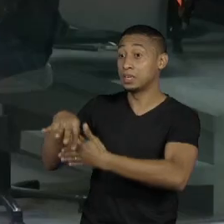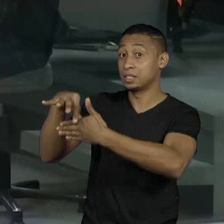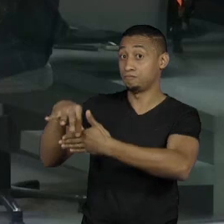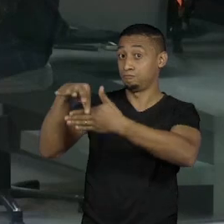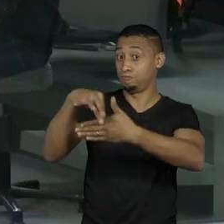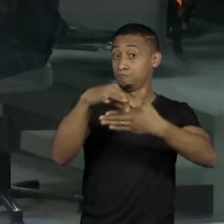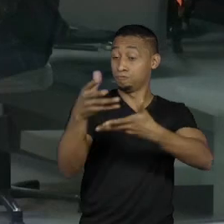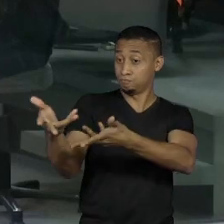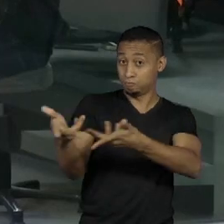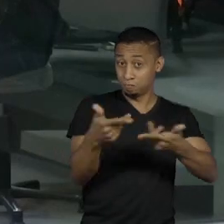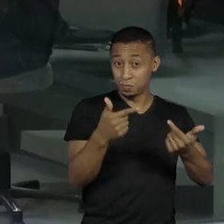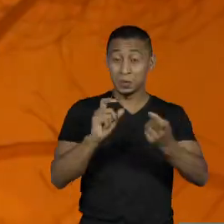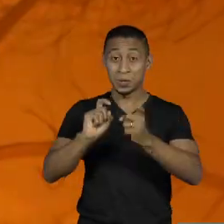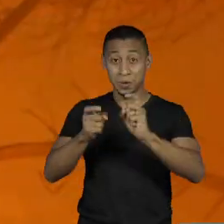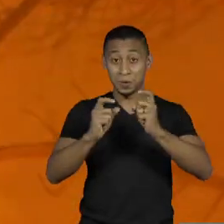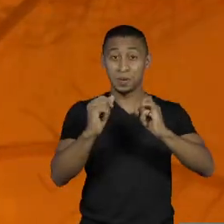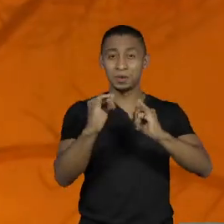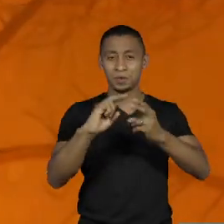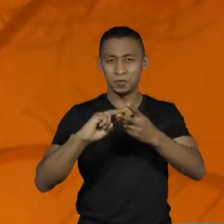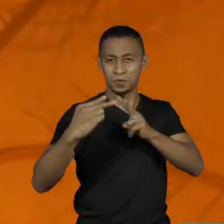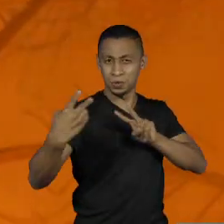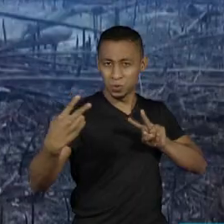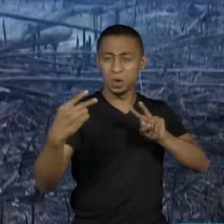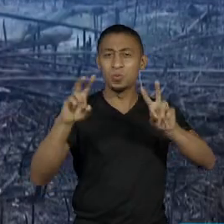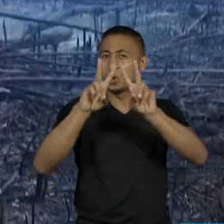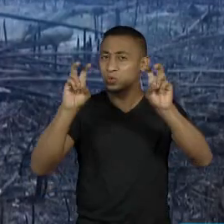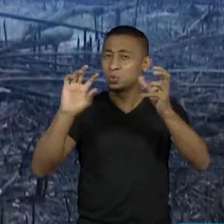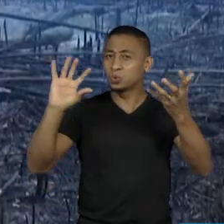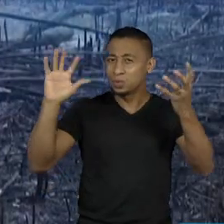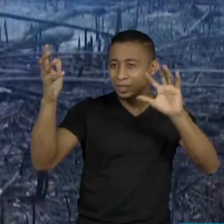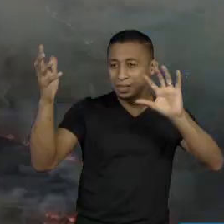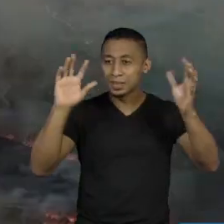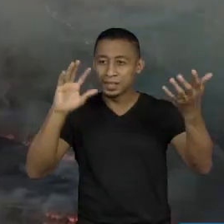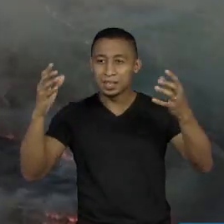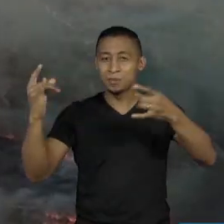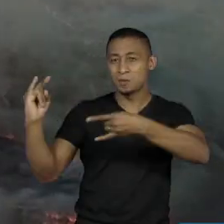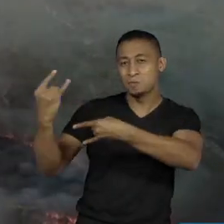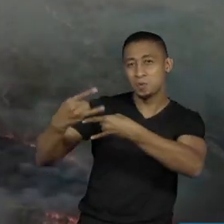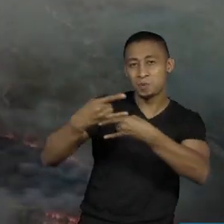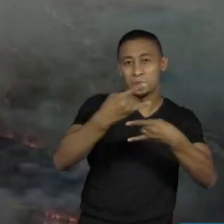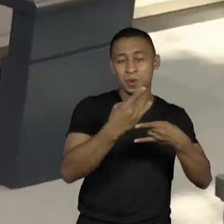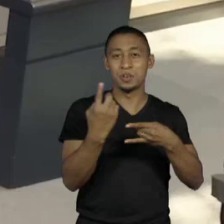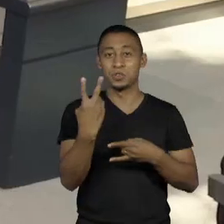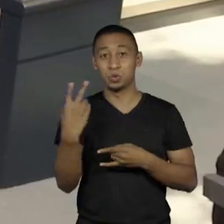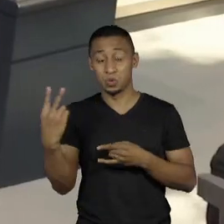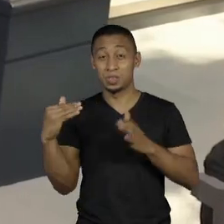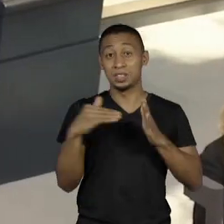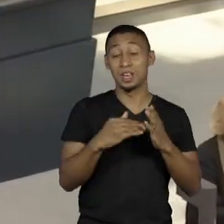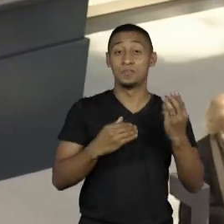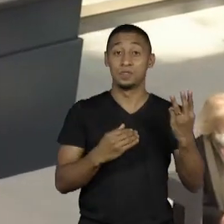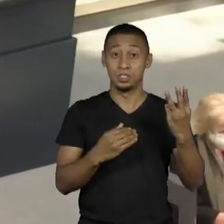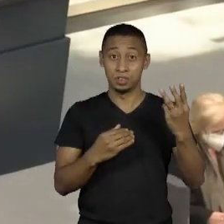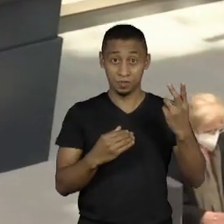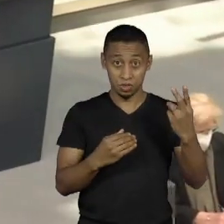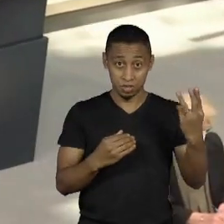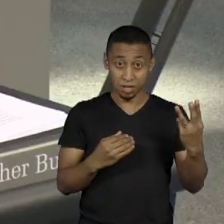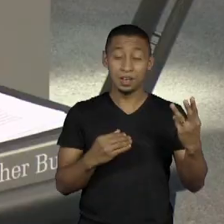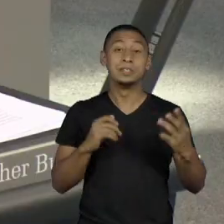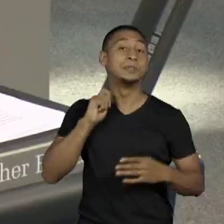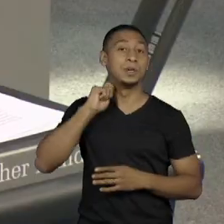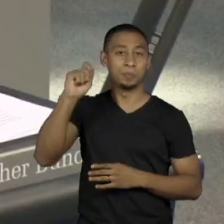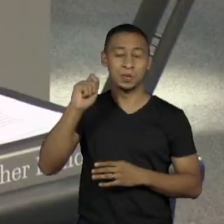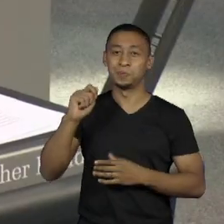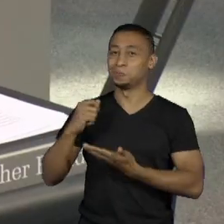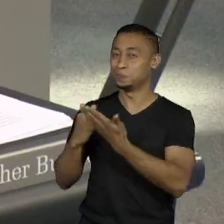para reunião virtual sobre clima nos dias 22 e 23 de abril. Entre os convidados estão a